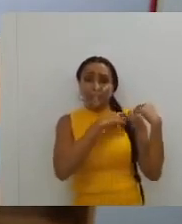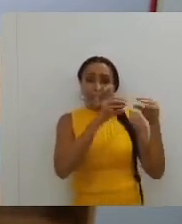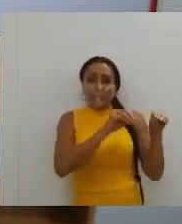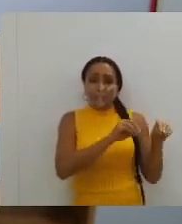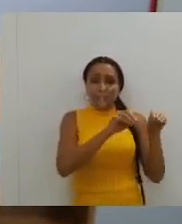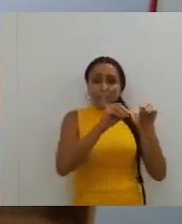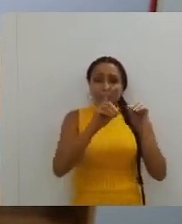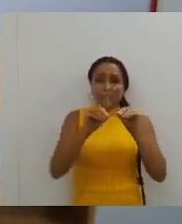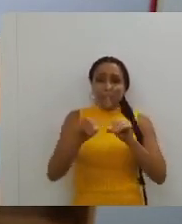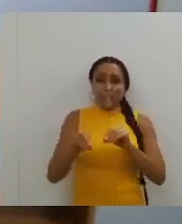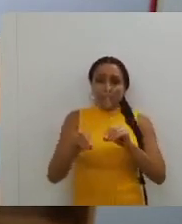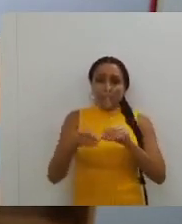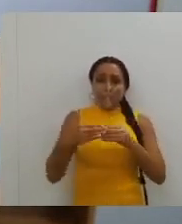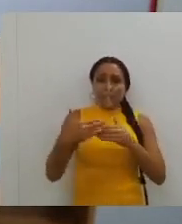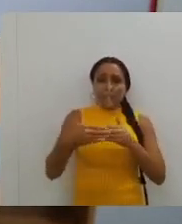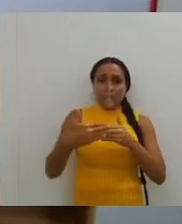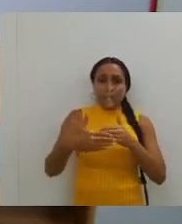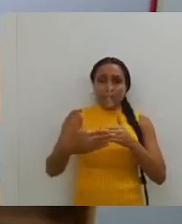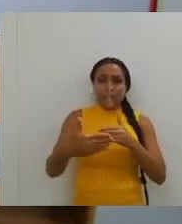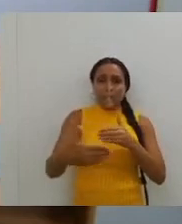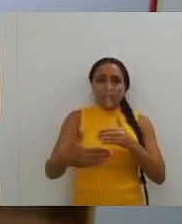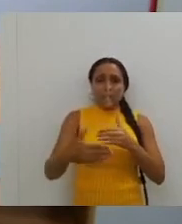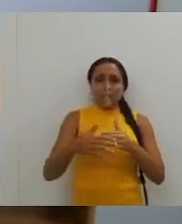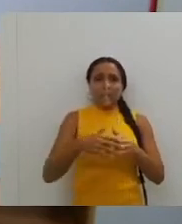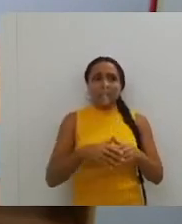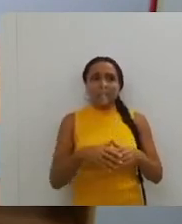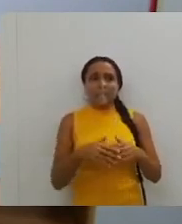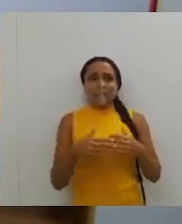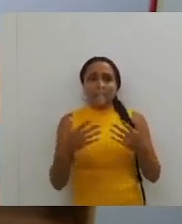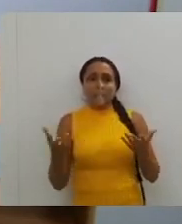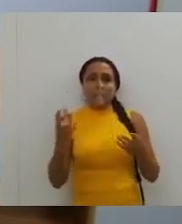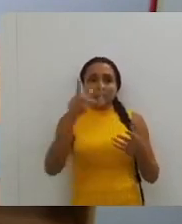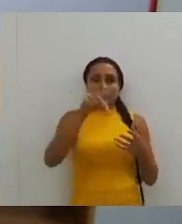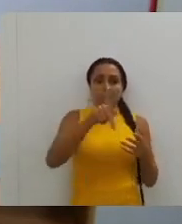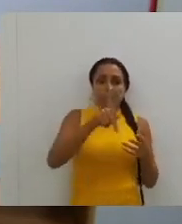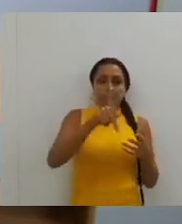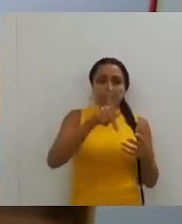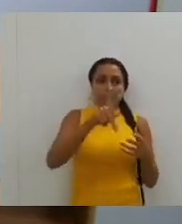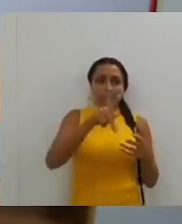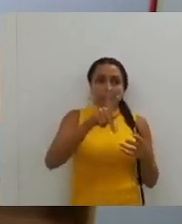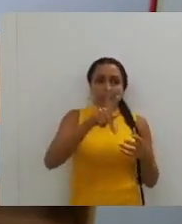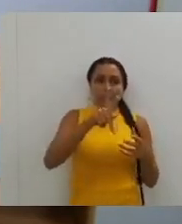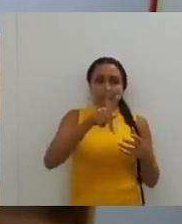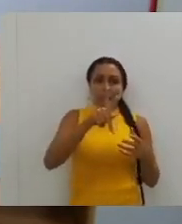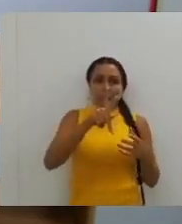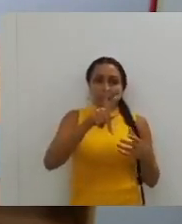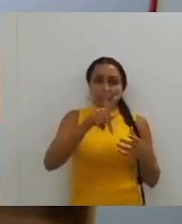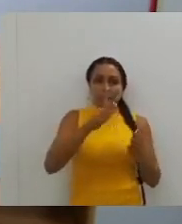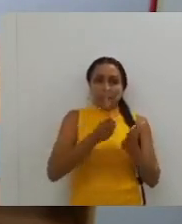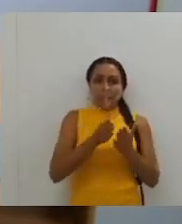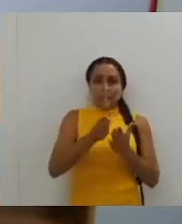deslocamento ao longo do plano. É a componente do peso na direção de x,